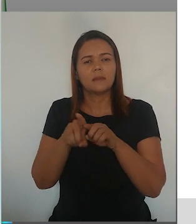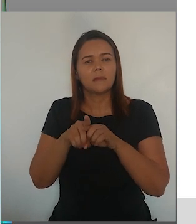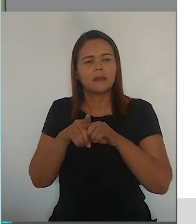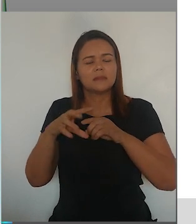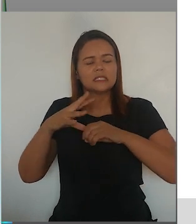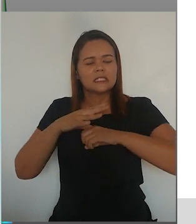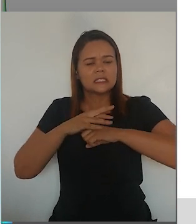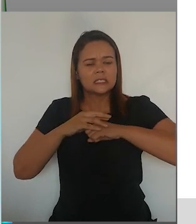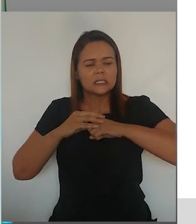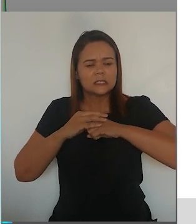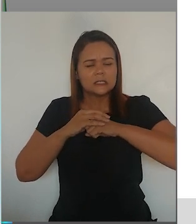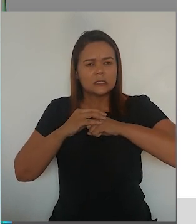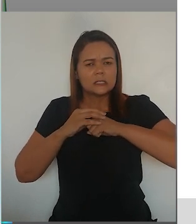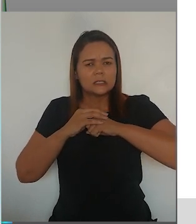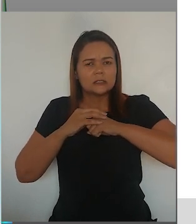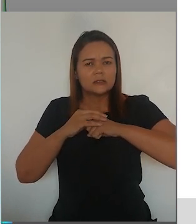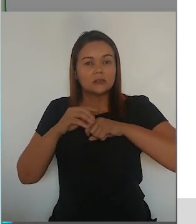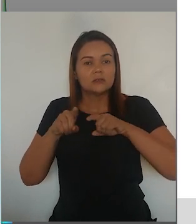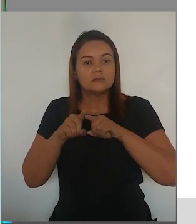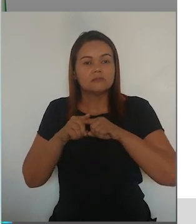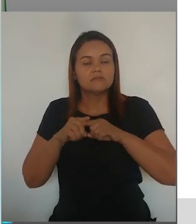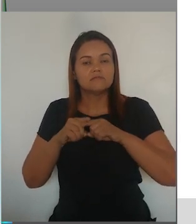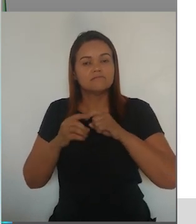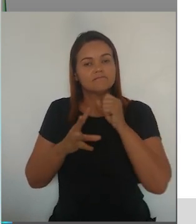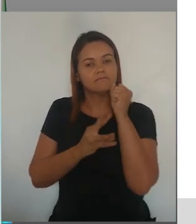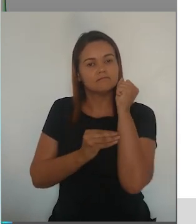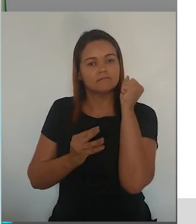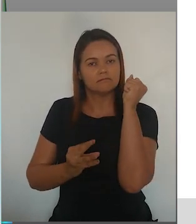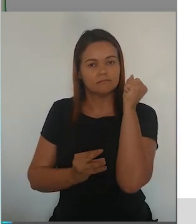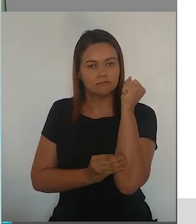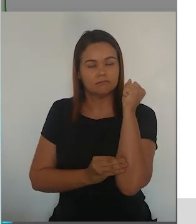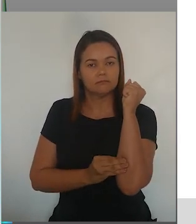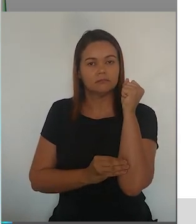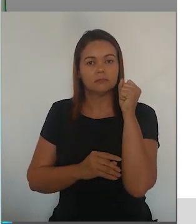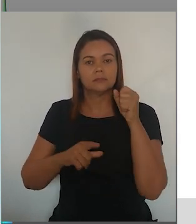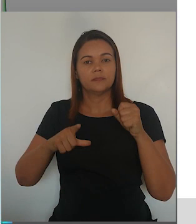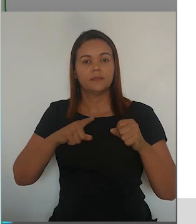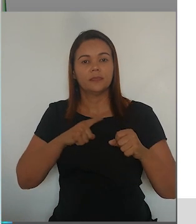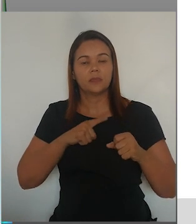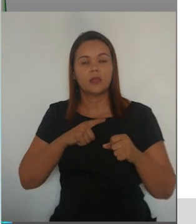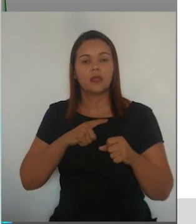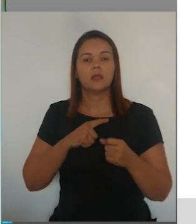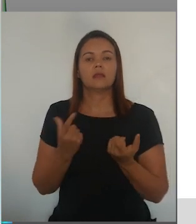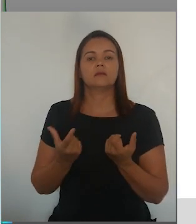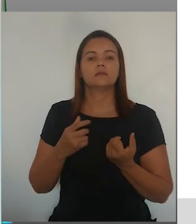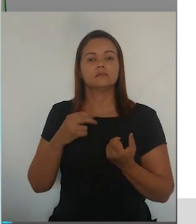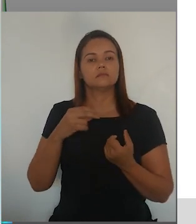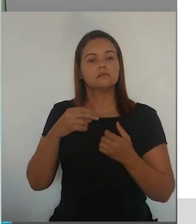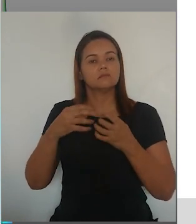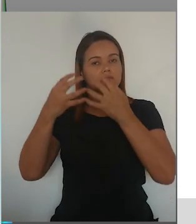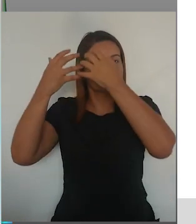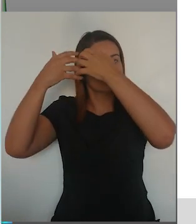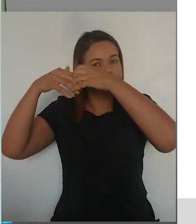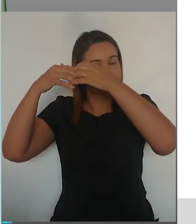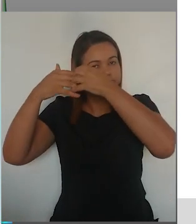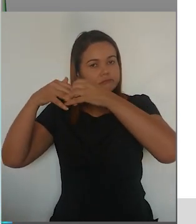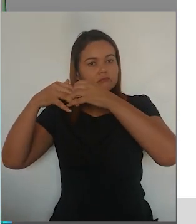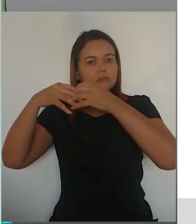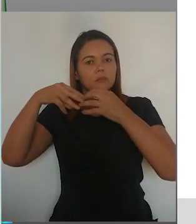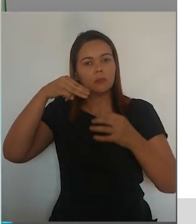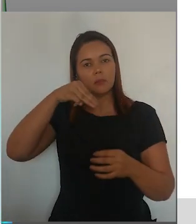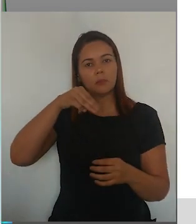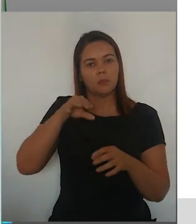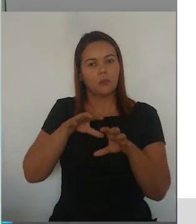mas distribuem-se nos tendões e permitem a sensibilidade das mudanças de tensão dos